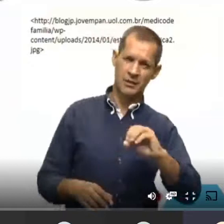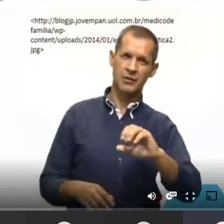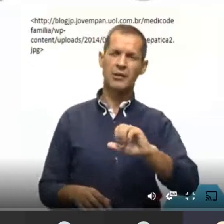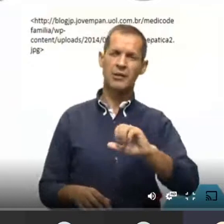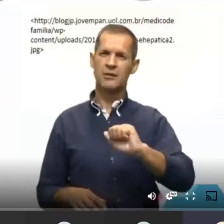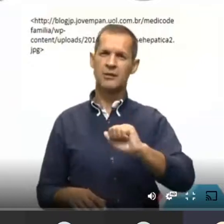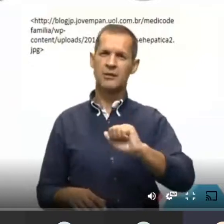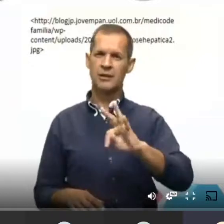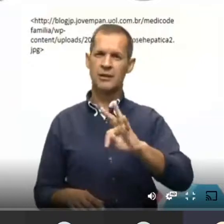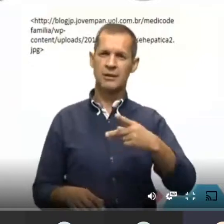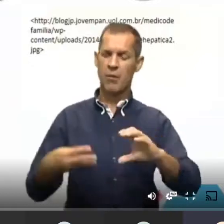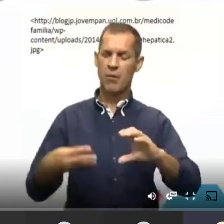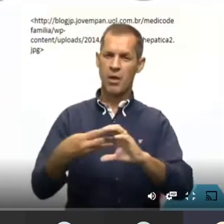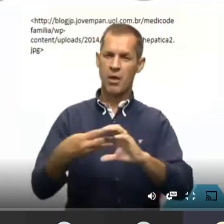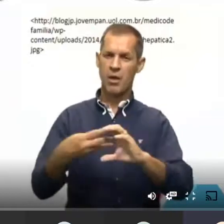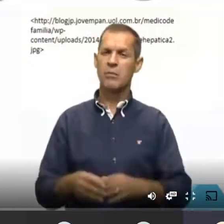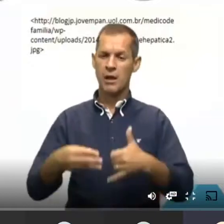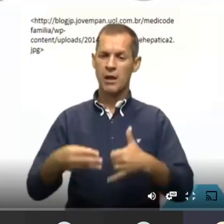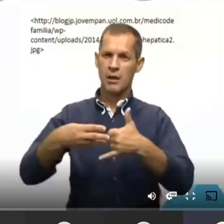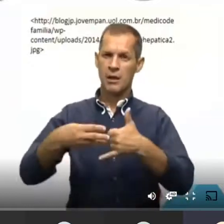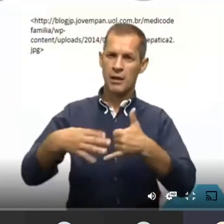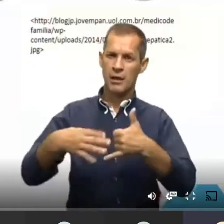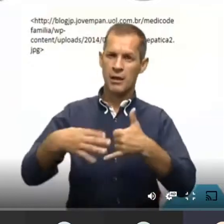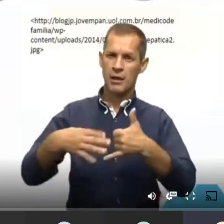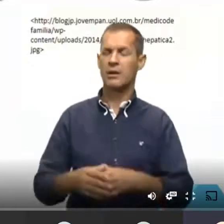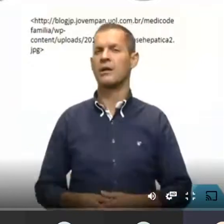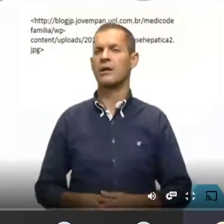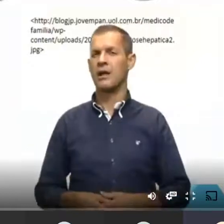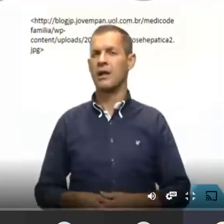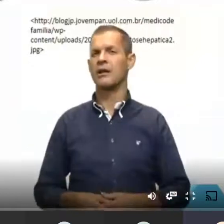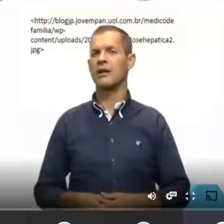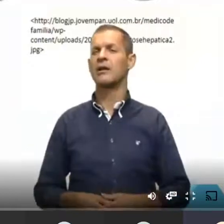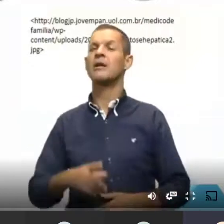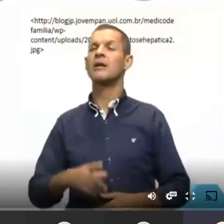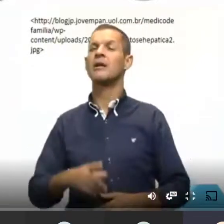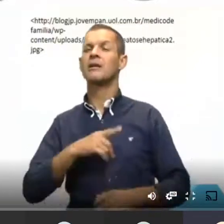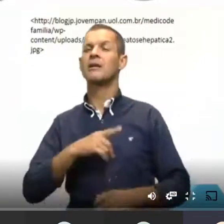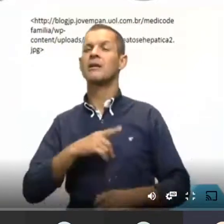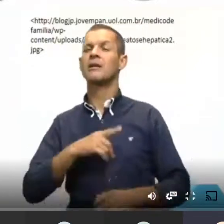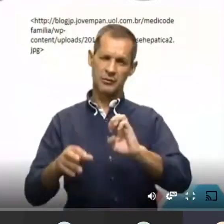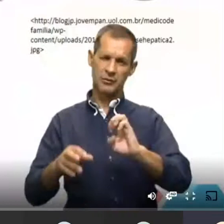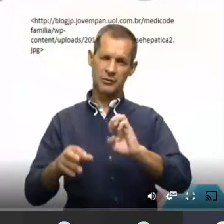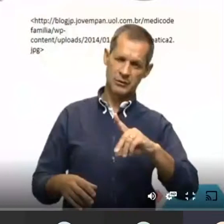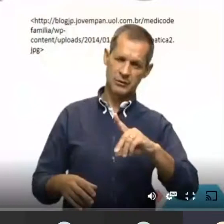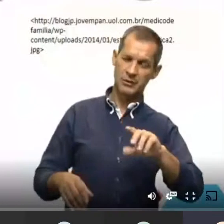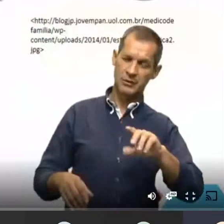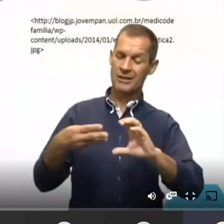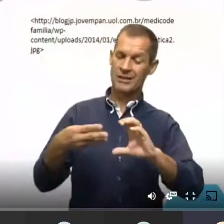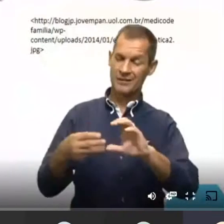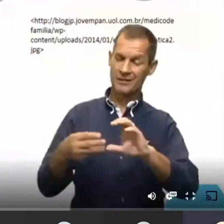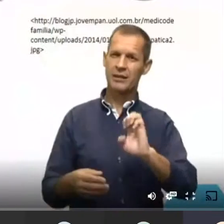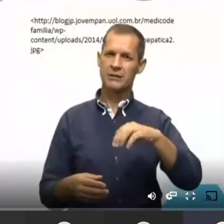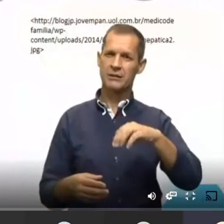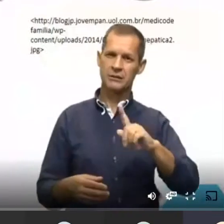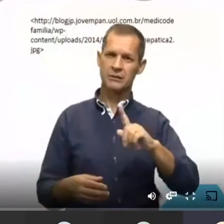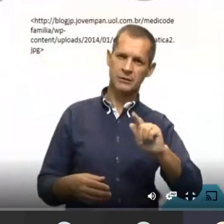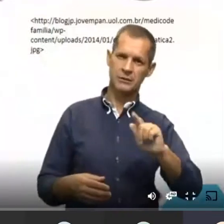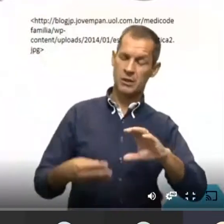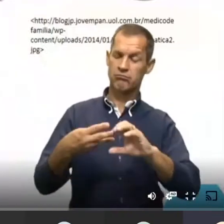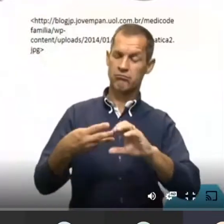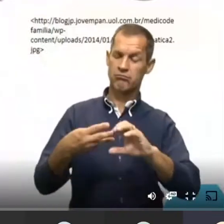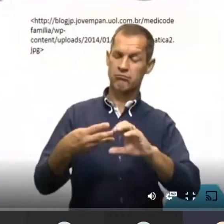que é aquela nossa molécula que produz, que é a nossa molécula de energia. molécula de energia da célula. A